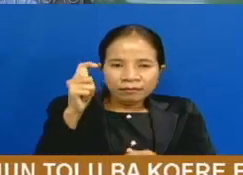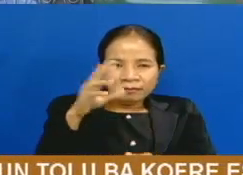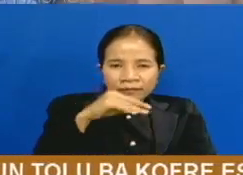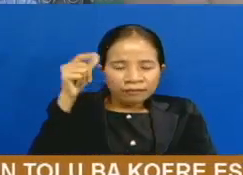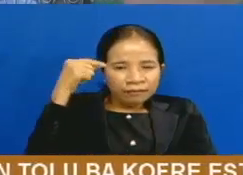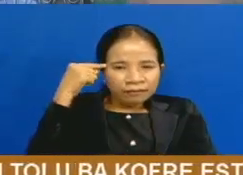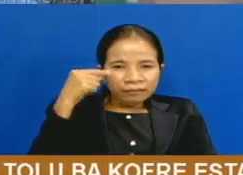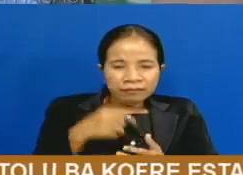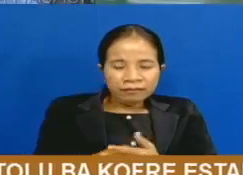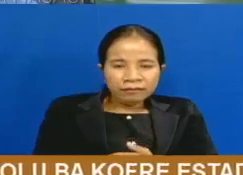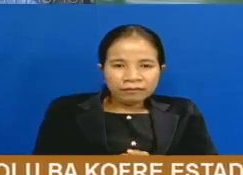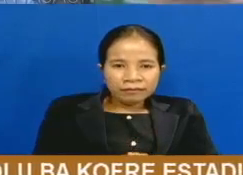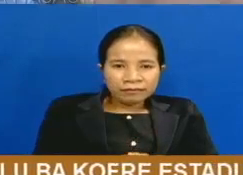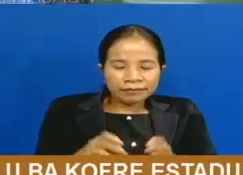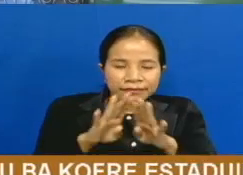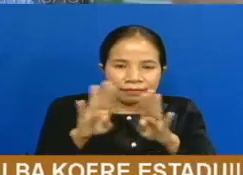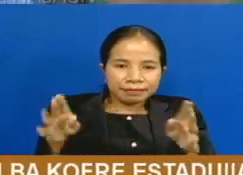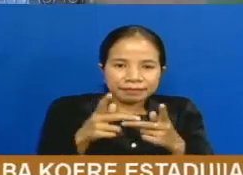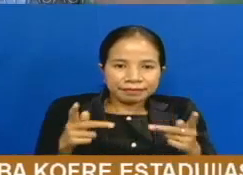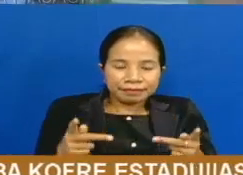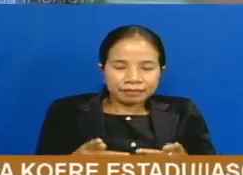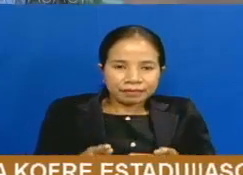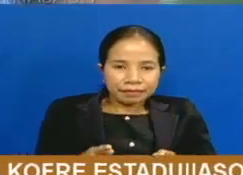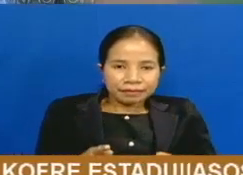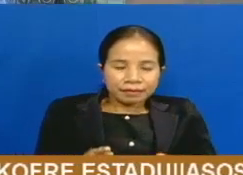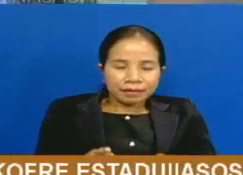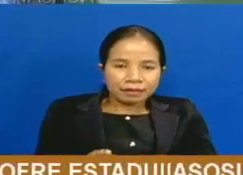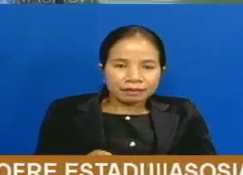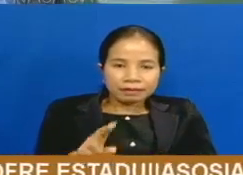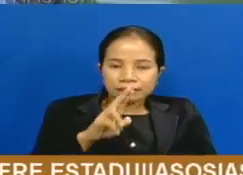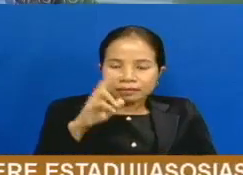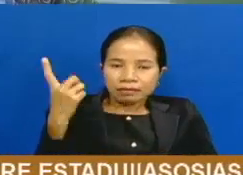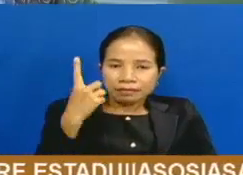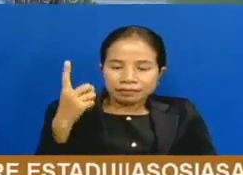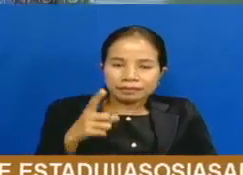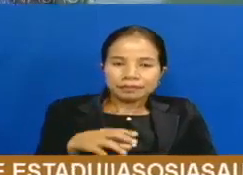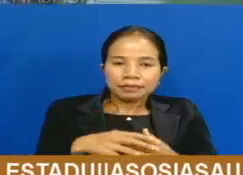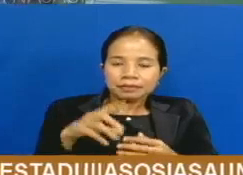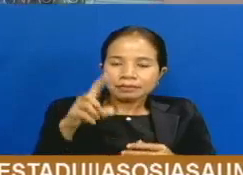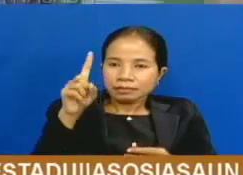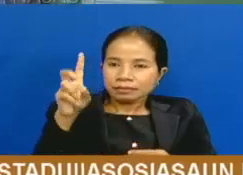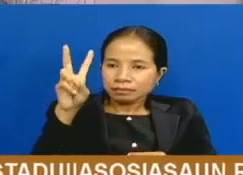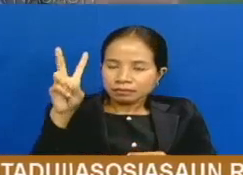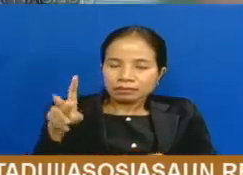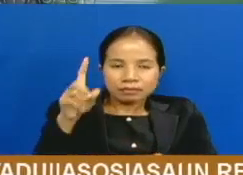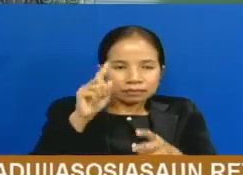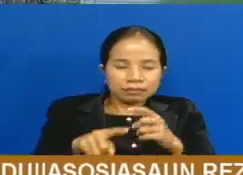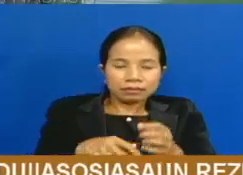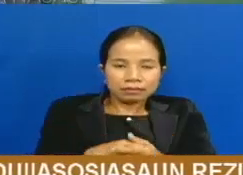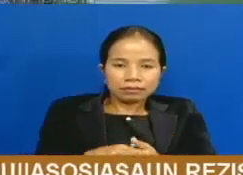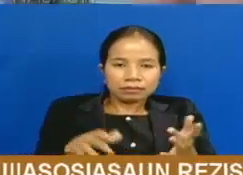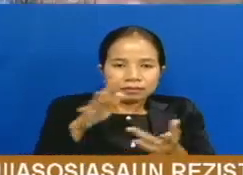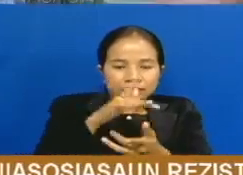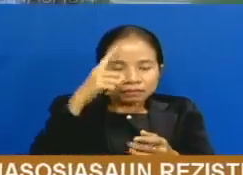sira para usu lo que terminal ba be kusus ba zalur kosan satu duania para la la be impedimento ba mania